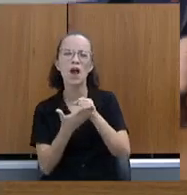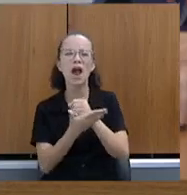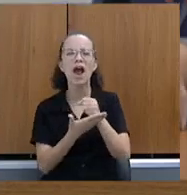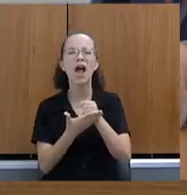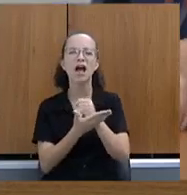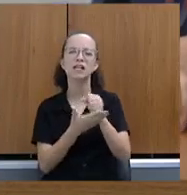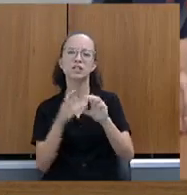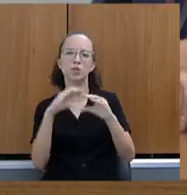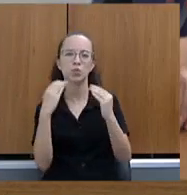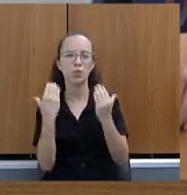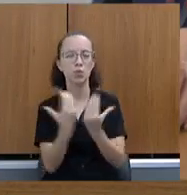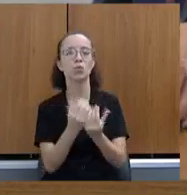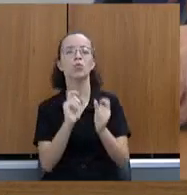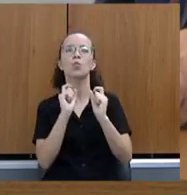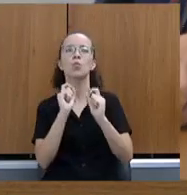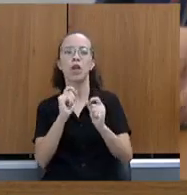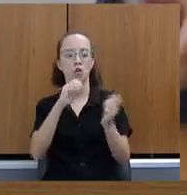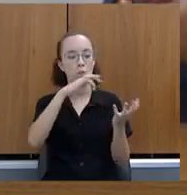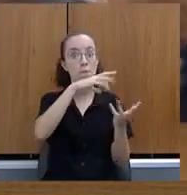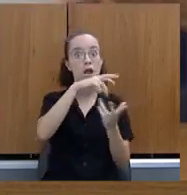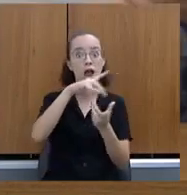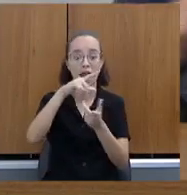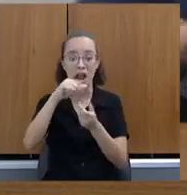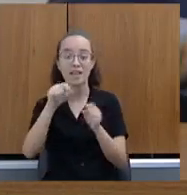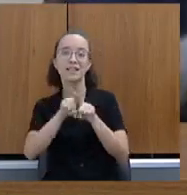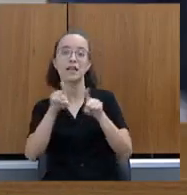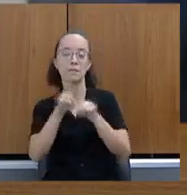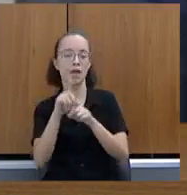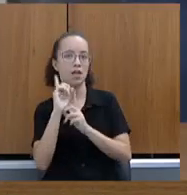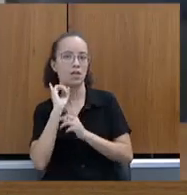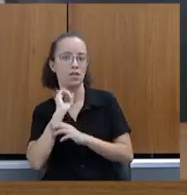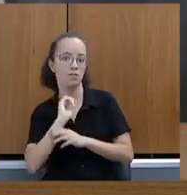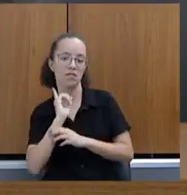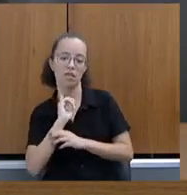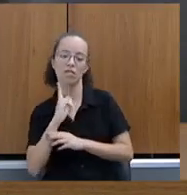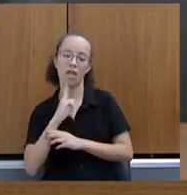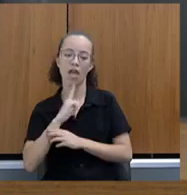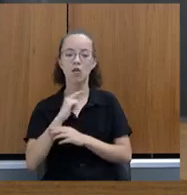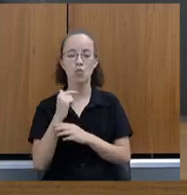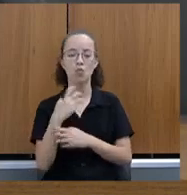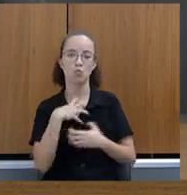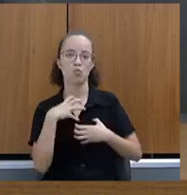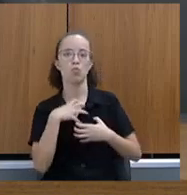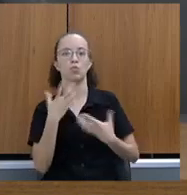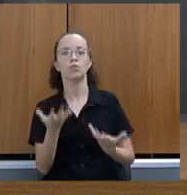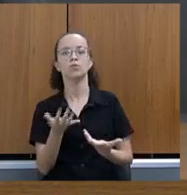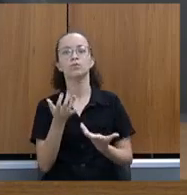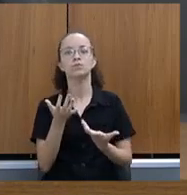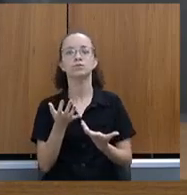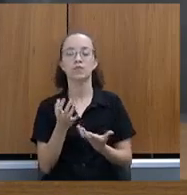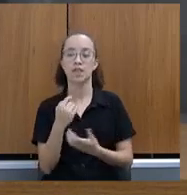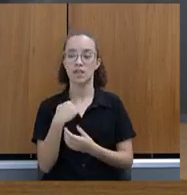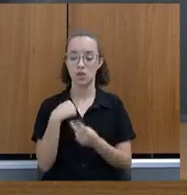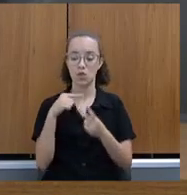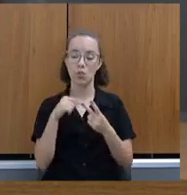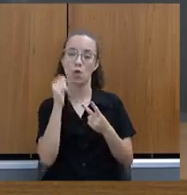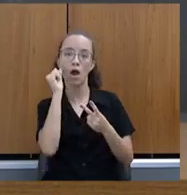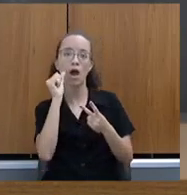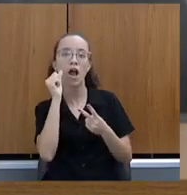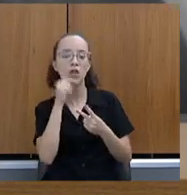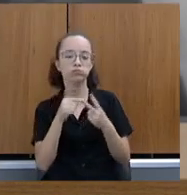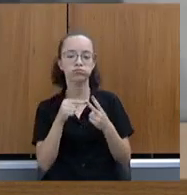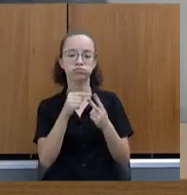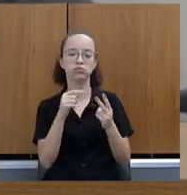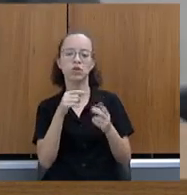há maior tendência no planeta e em Minas Gerais faz um sentido Maristela nós Montamos o grupo de trabalho já